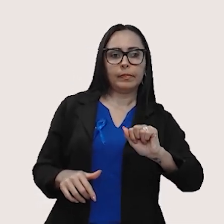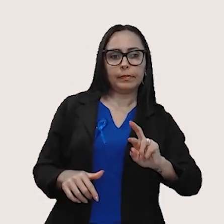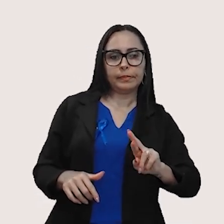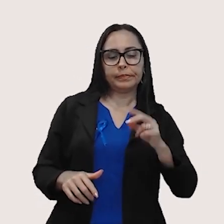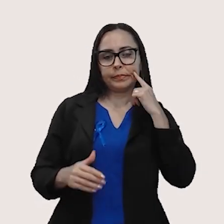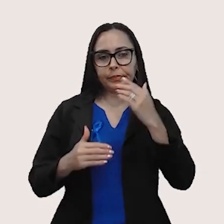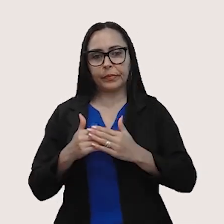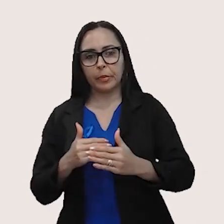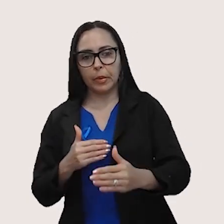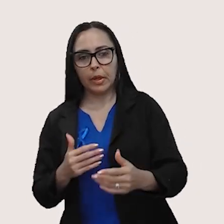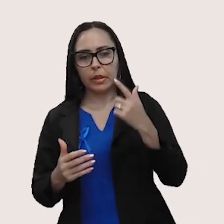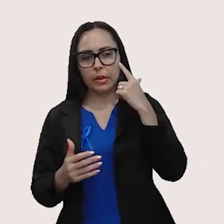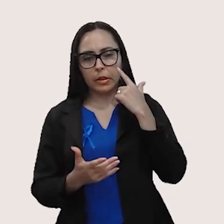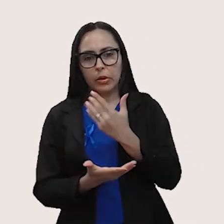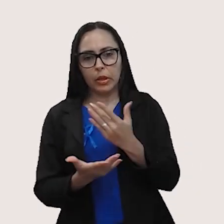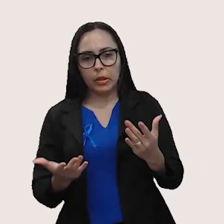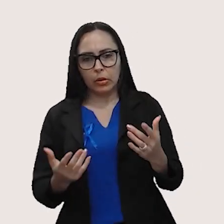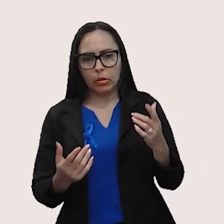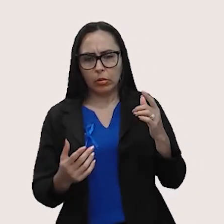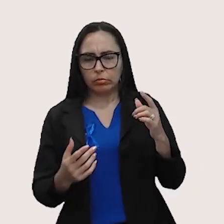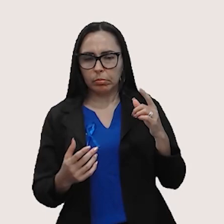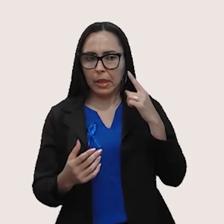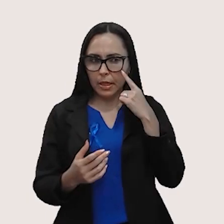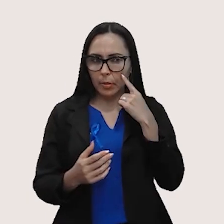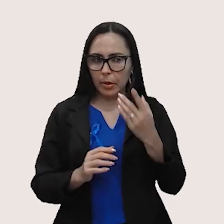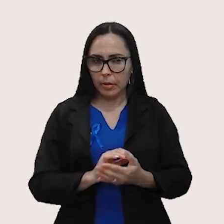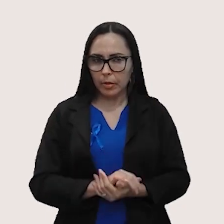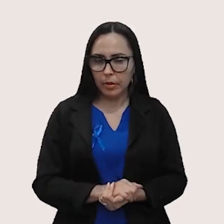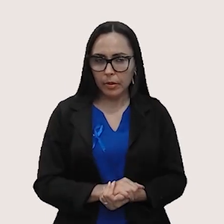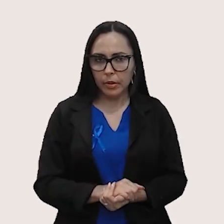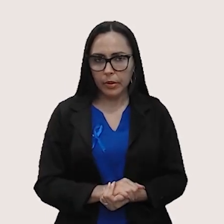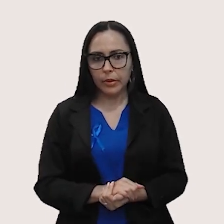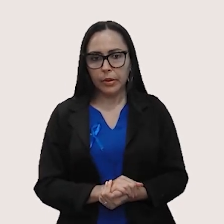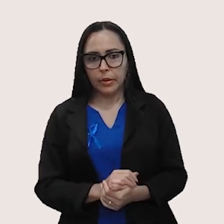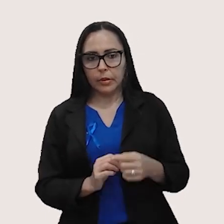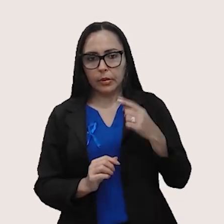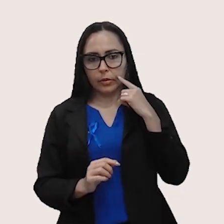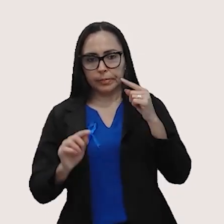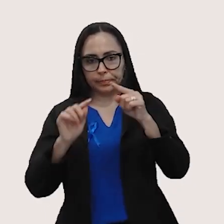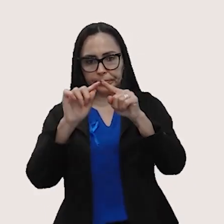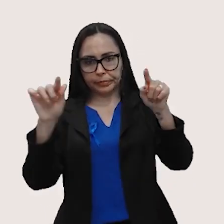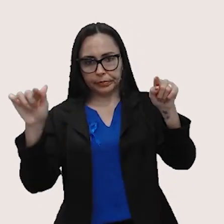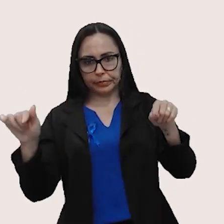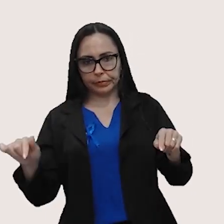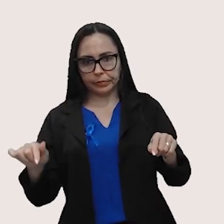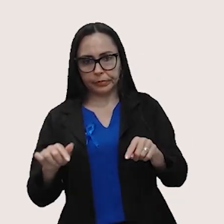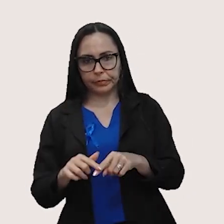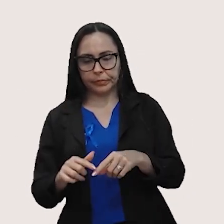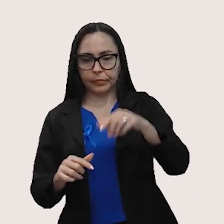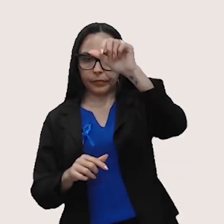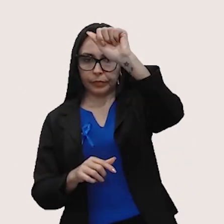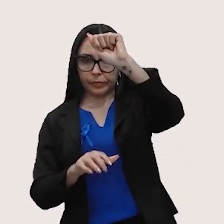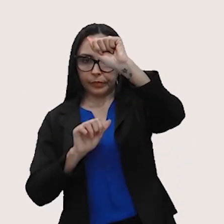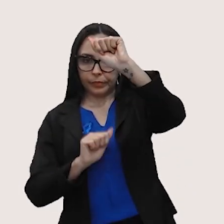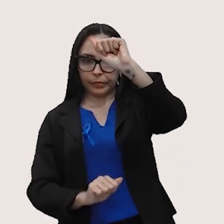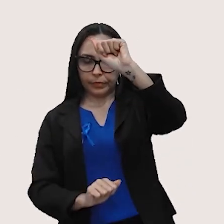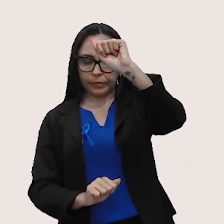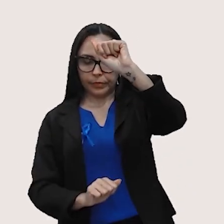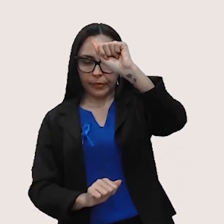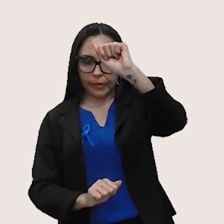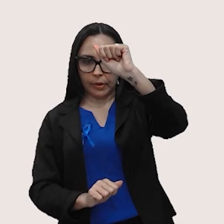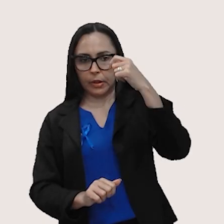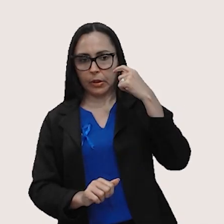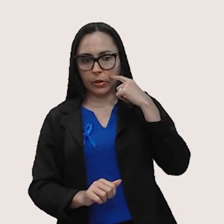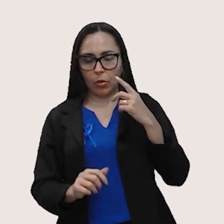de um retângulo. Olha só, eu vou chamar de comprimento A, largura B, consequentemente, oposto